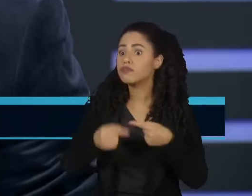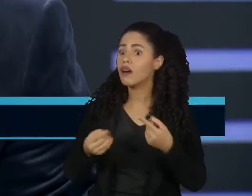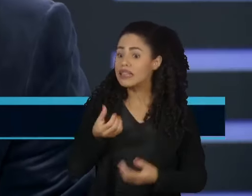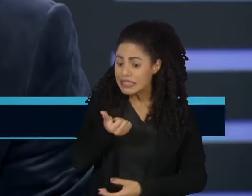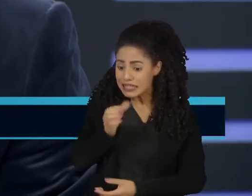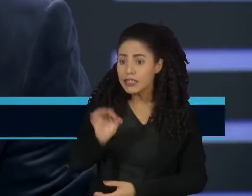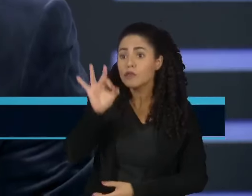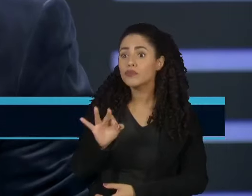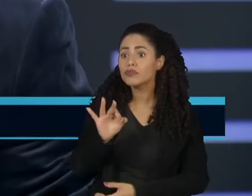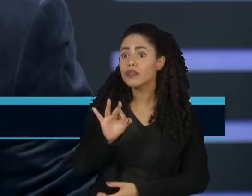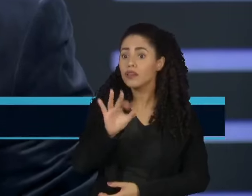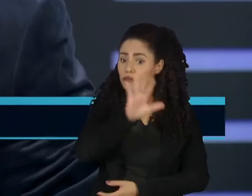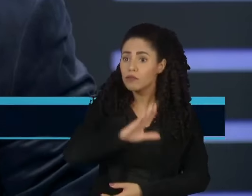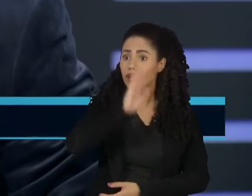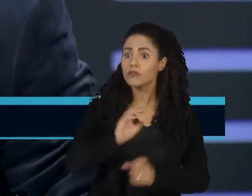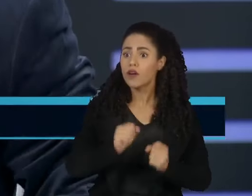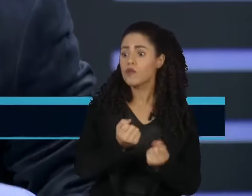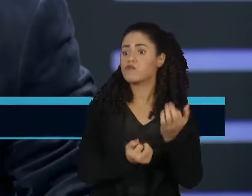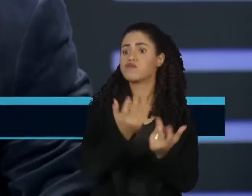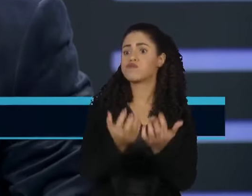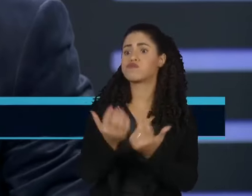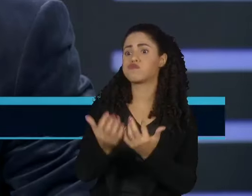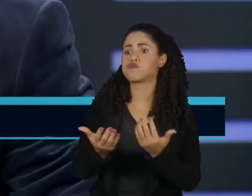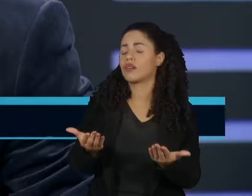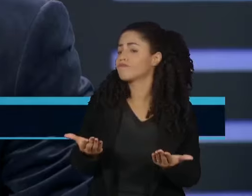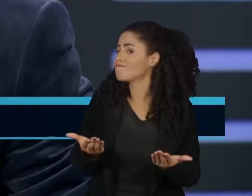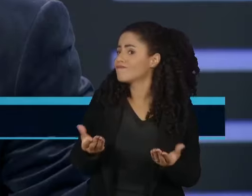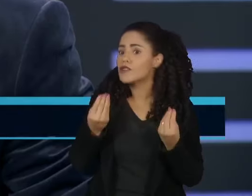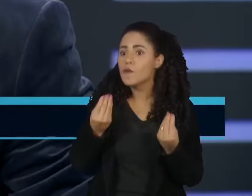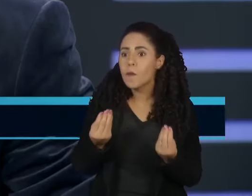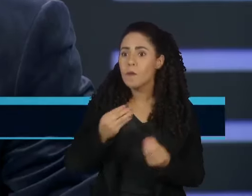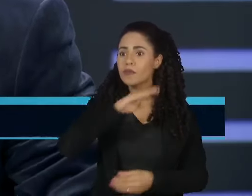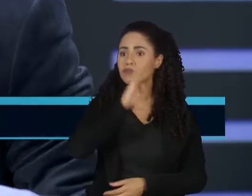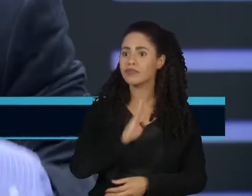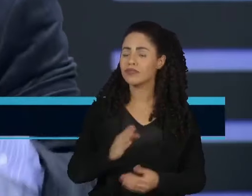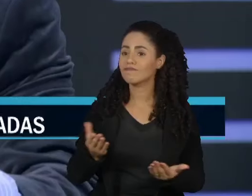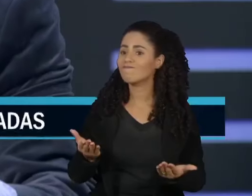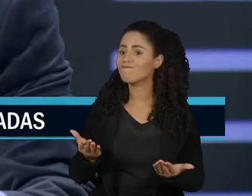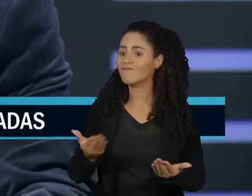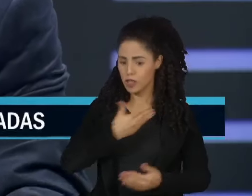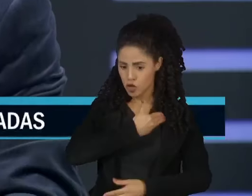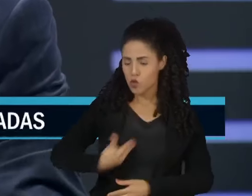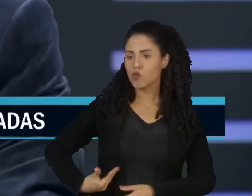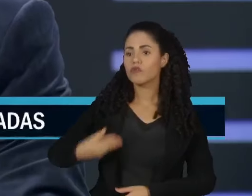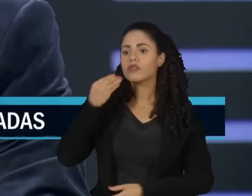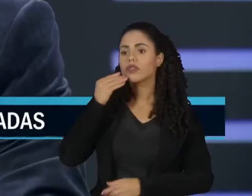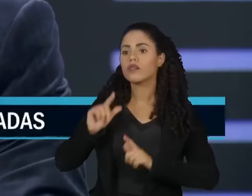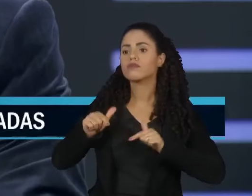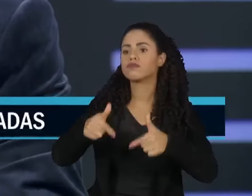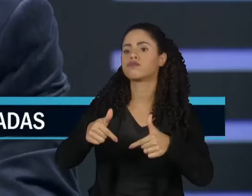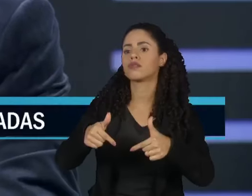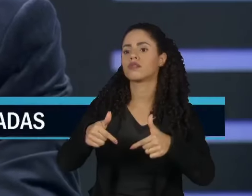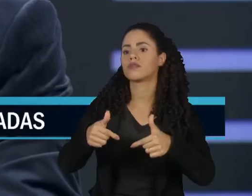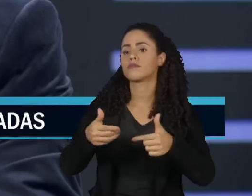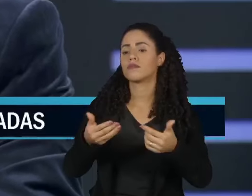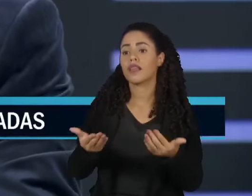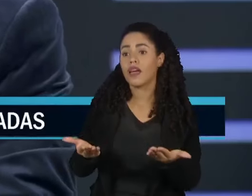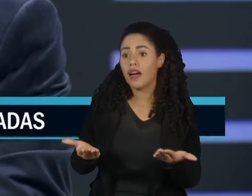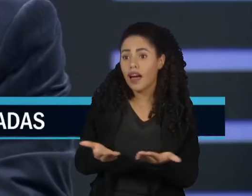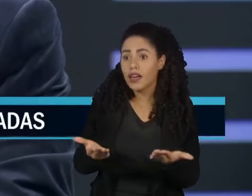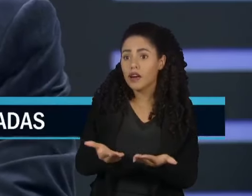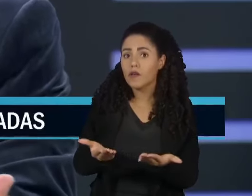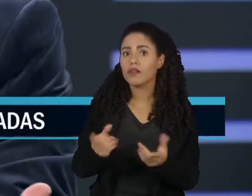o ex-governo era que tinha muita queimada no Brasil e o governo ia entrar e ia tomar providências. Agora, nessa altura do